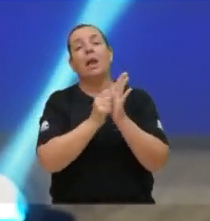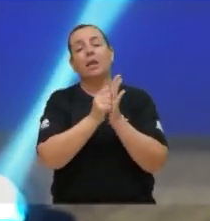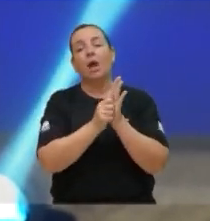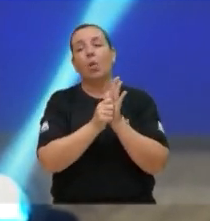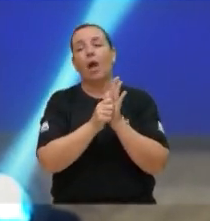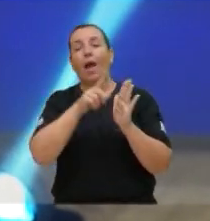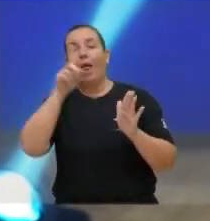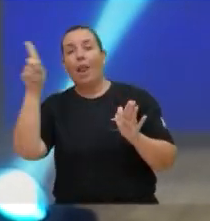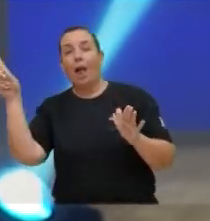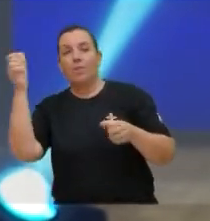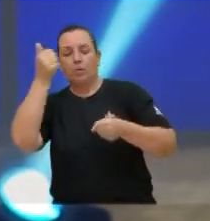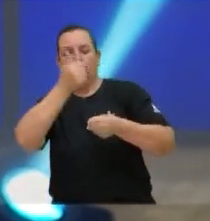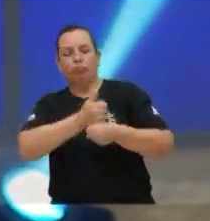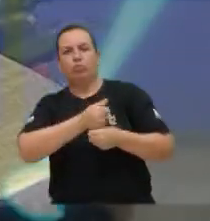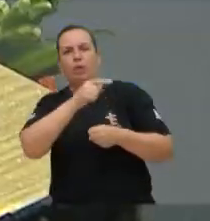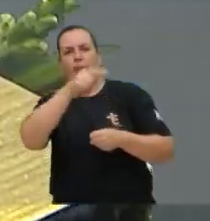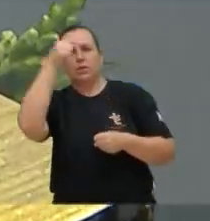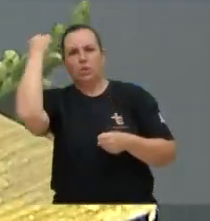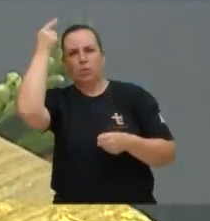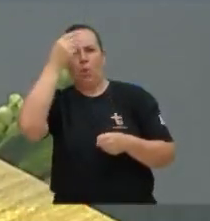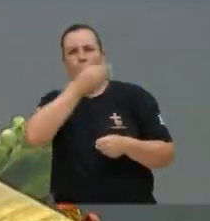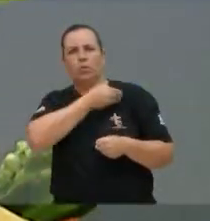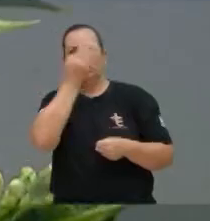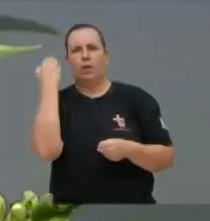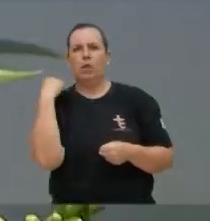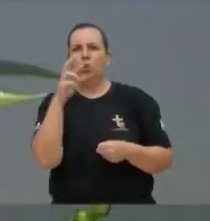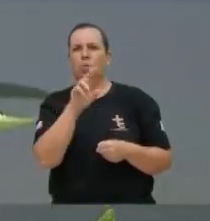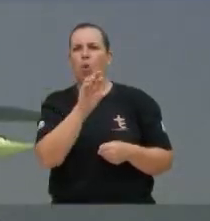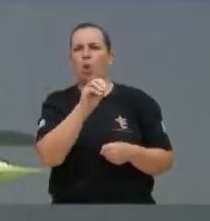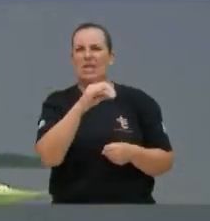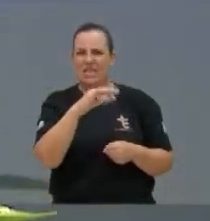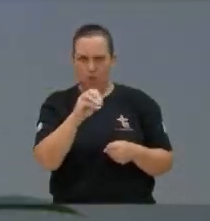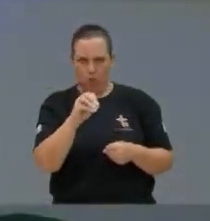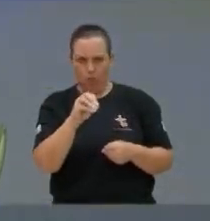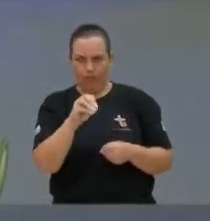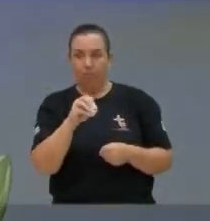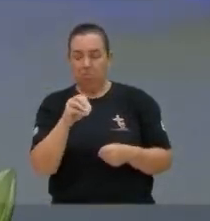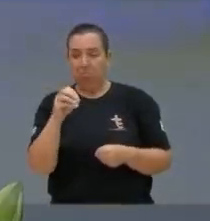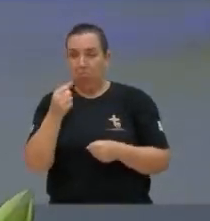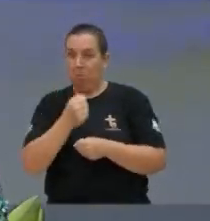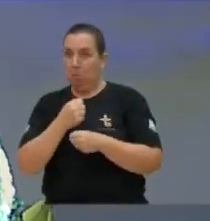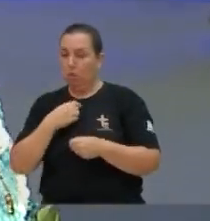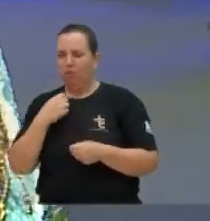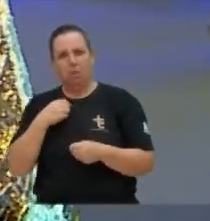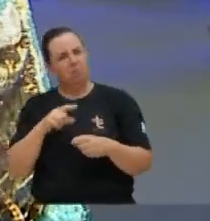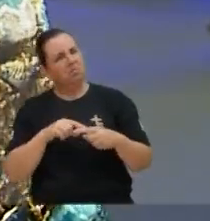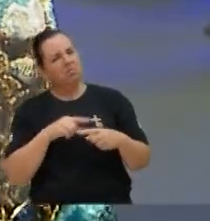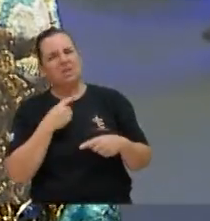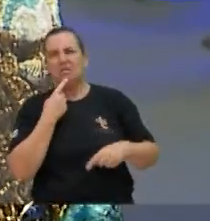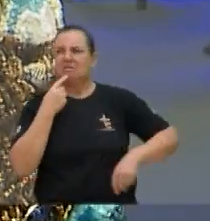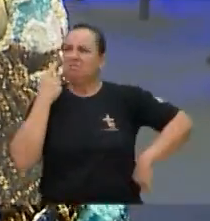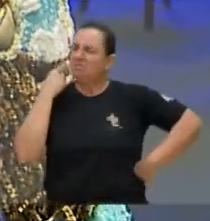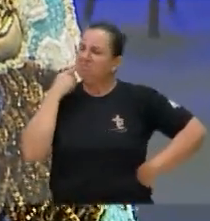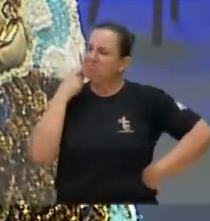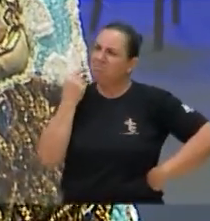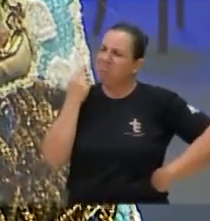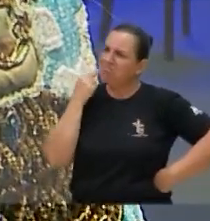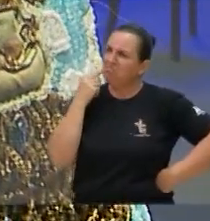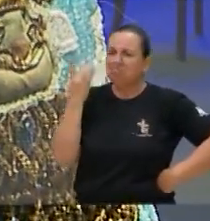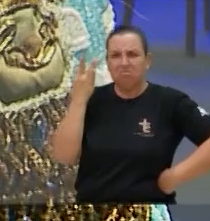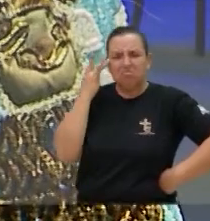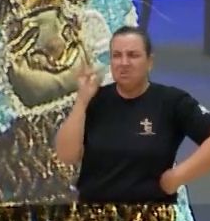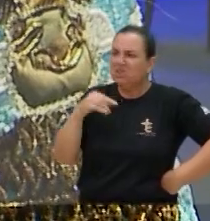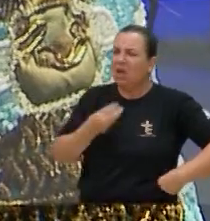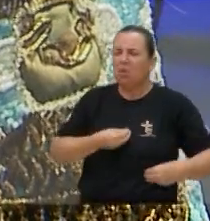ser reitor do Santuário Estadual de Nossa Senhora do Rocio. Eu disse: mas será? Eu estou tão bem aqui, Padre